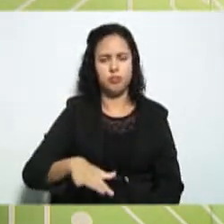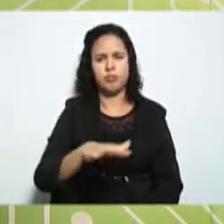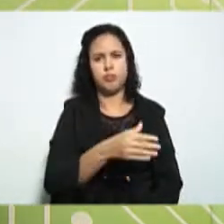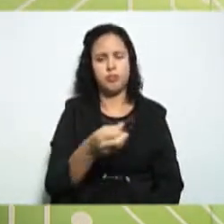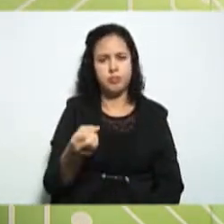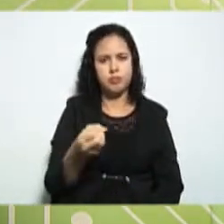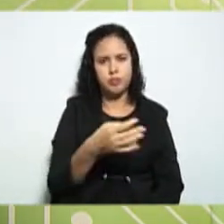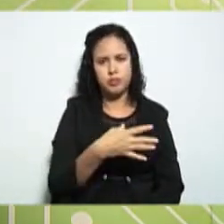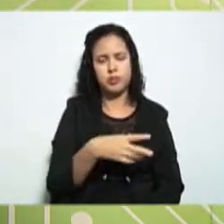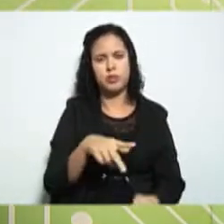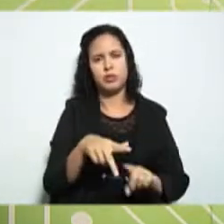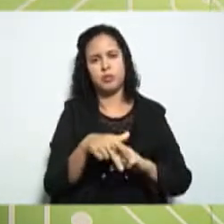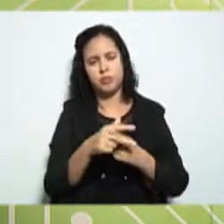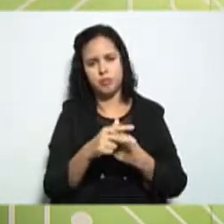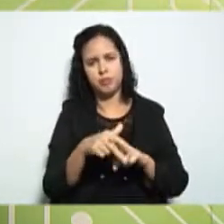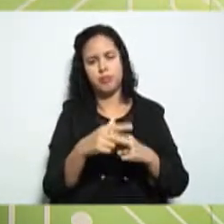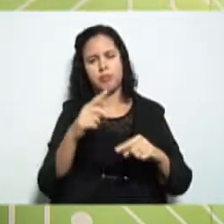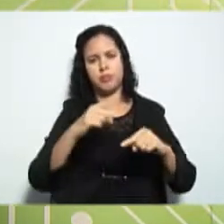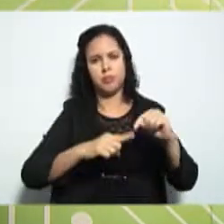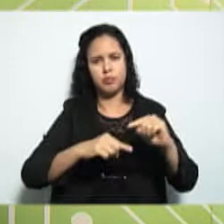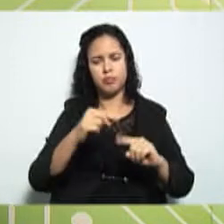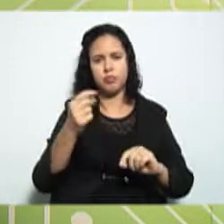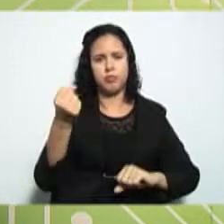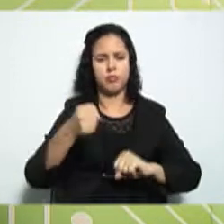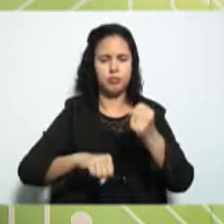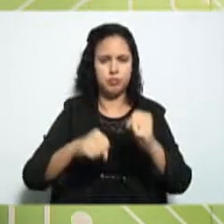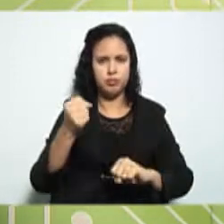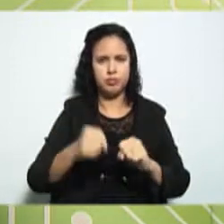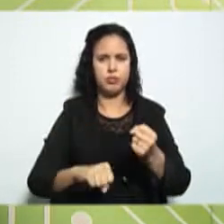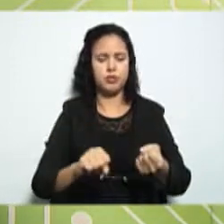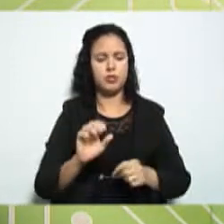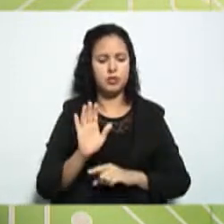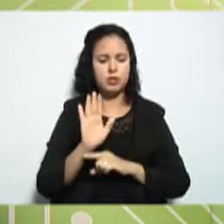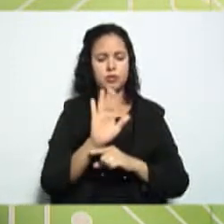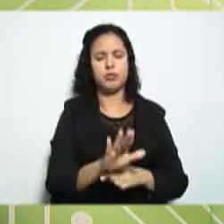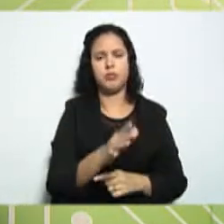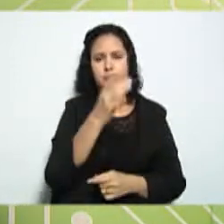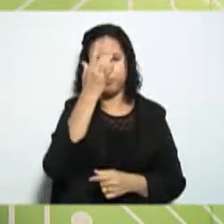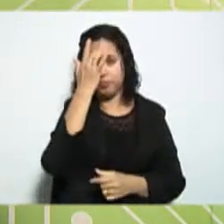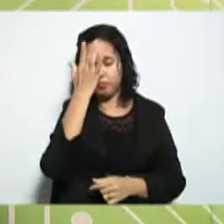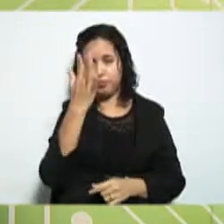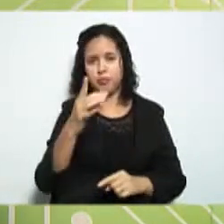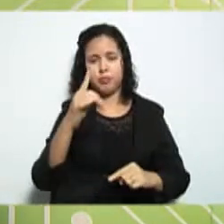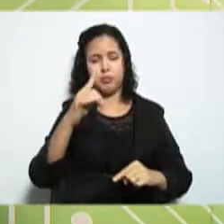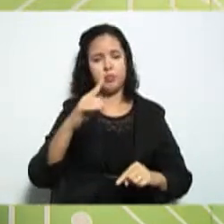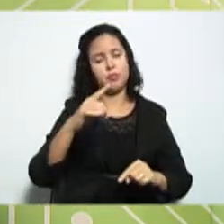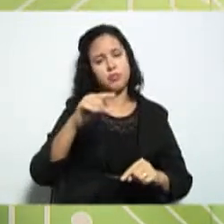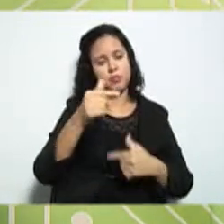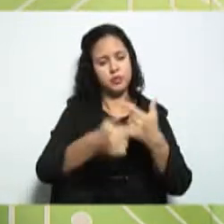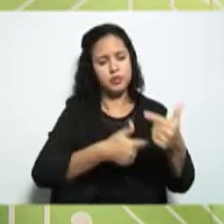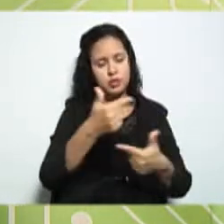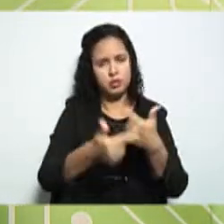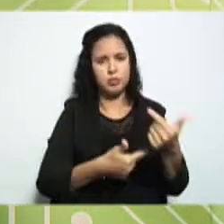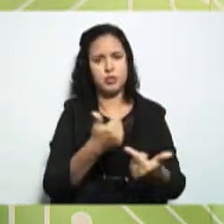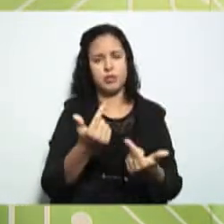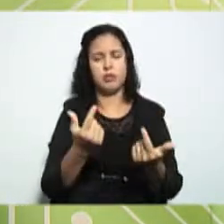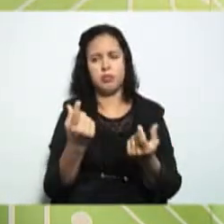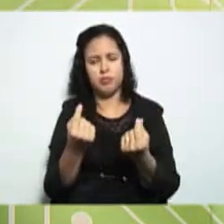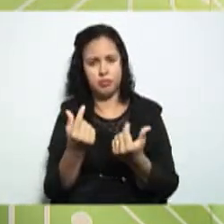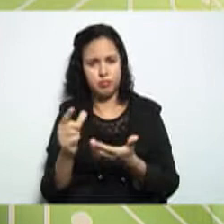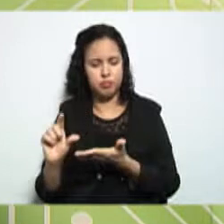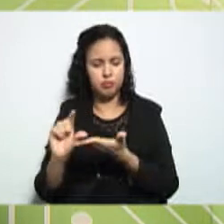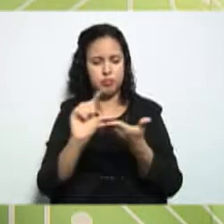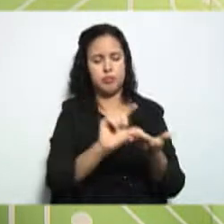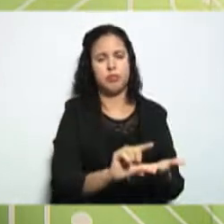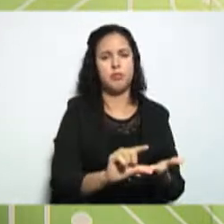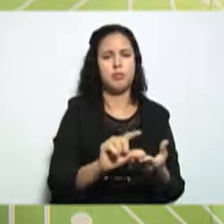esses novos produtos, a esses novos maquinários que vão facilitar a sua produção, otimizar sua lucratividade, melhorar